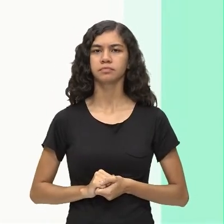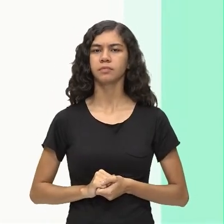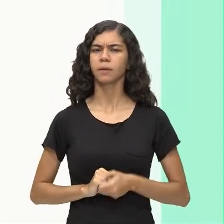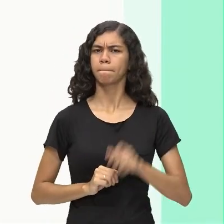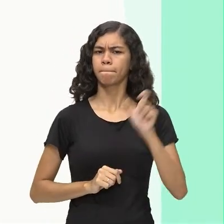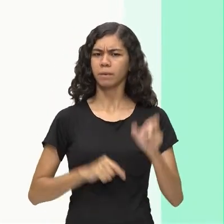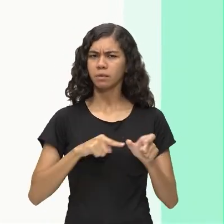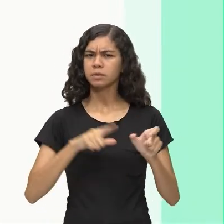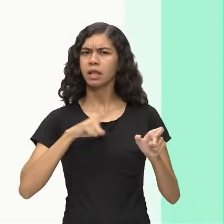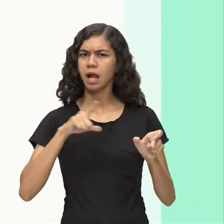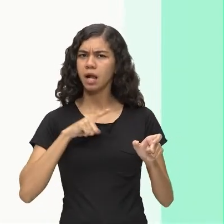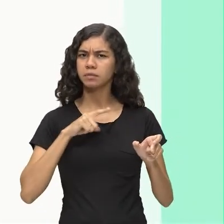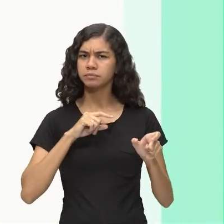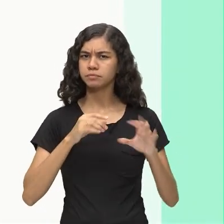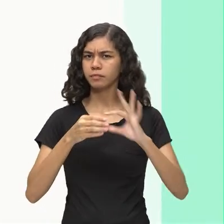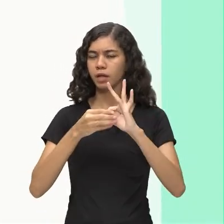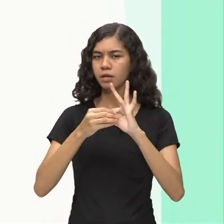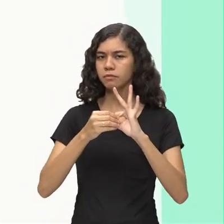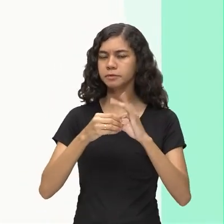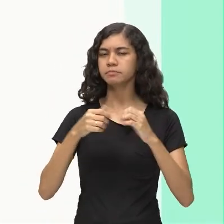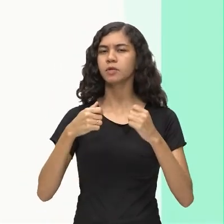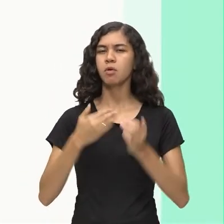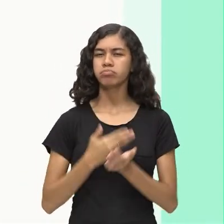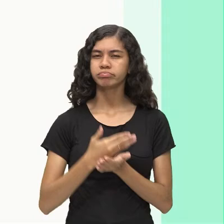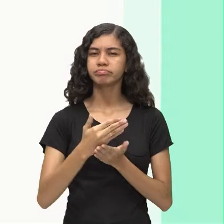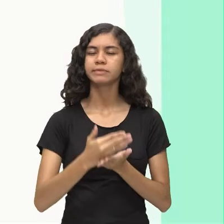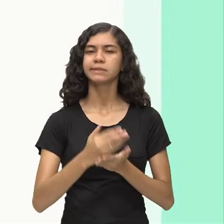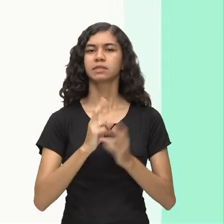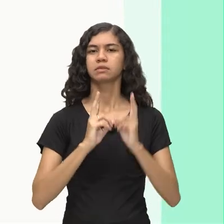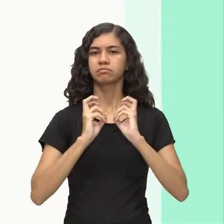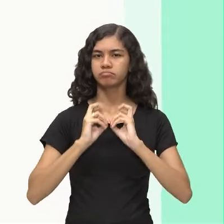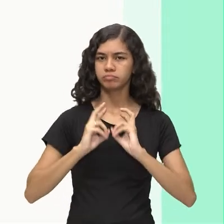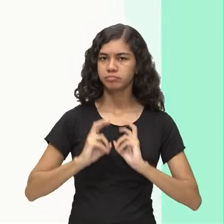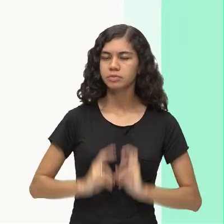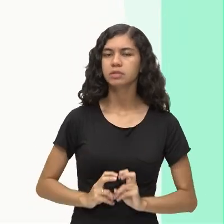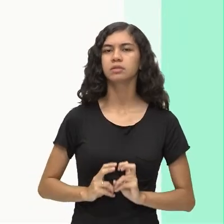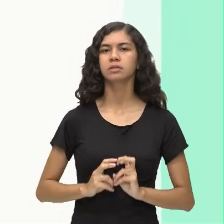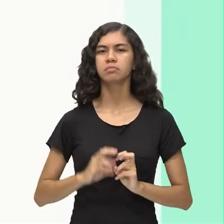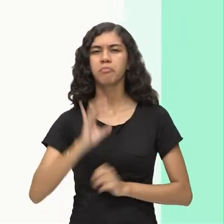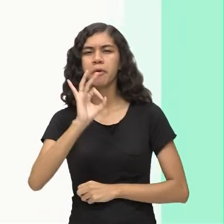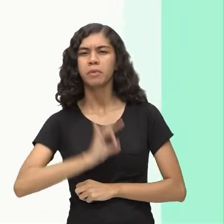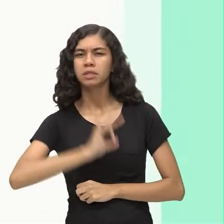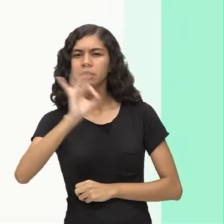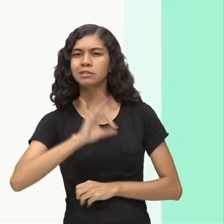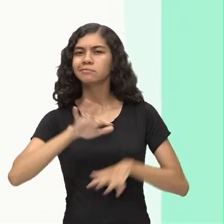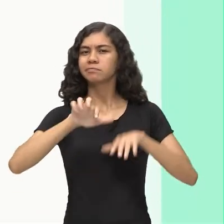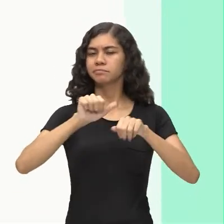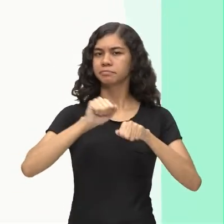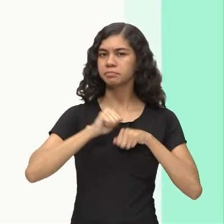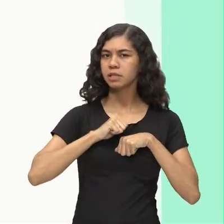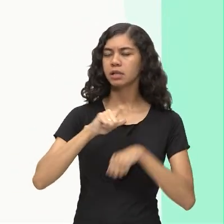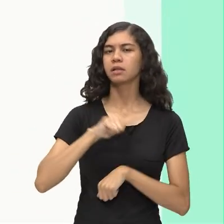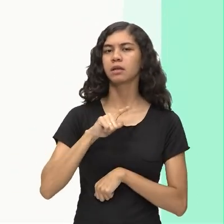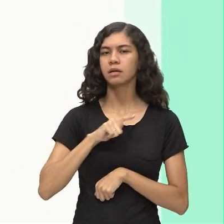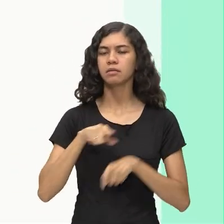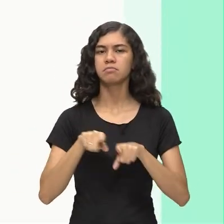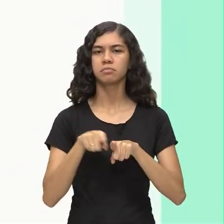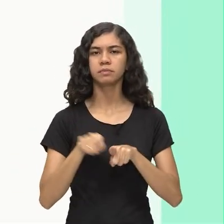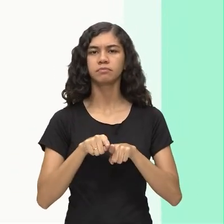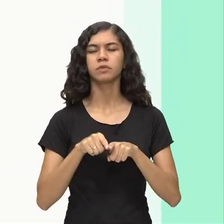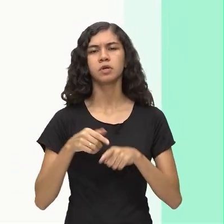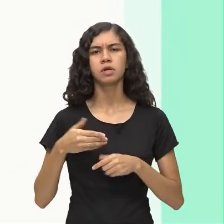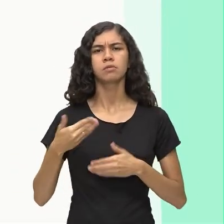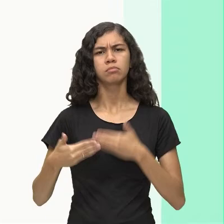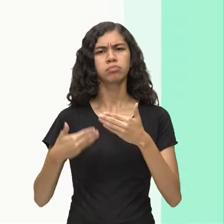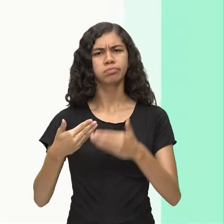o HIV, né, ela vai fazer os exames iniciais, vai verificar a taxa de contaminação em que ela esteja, vai continuar ali o seu